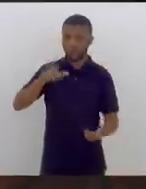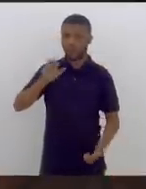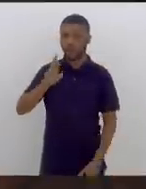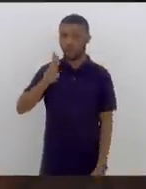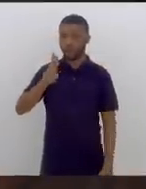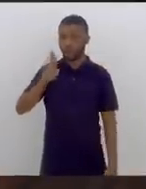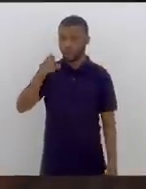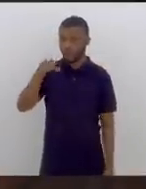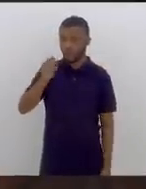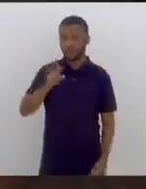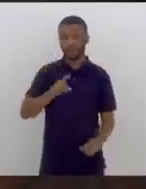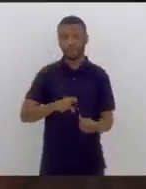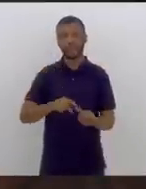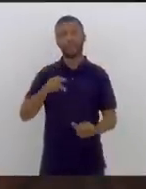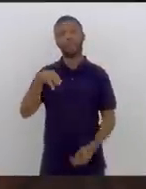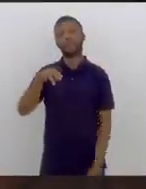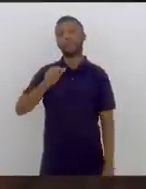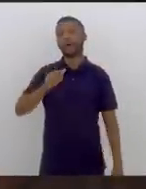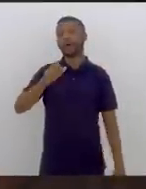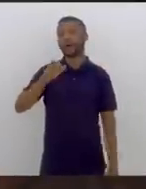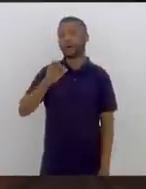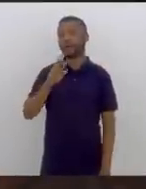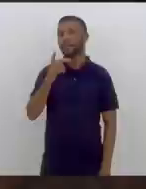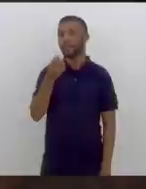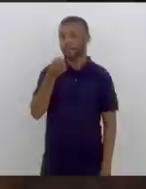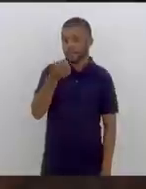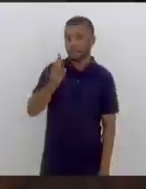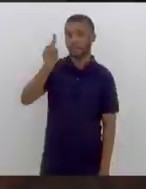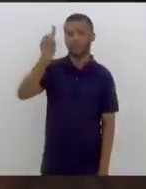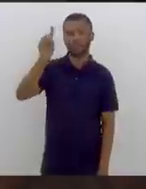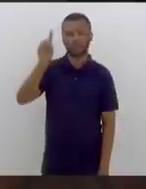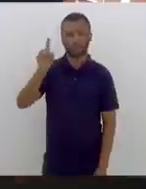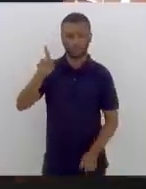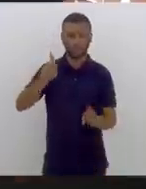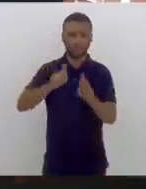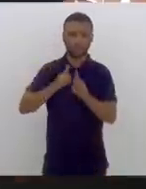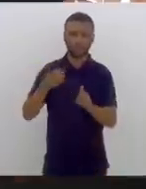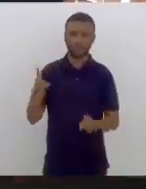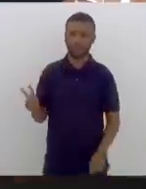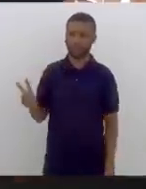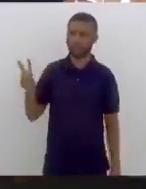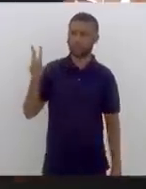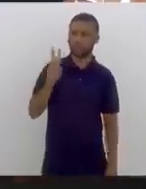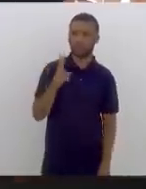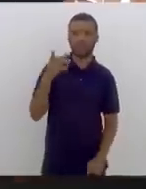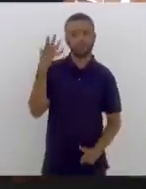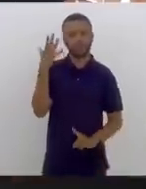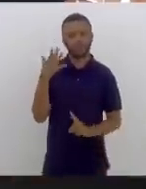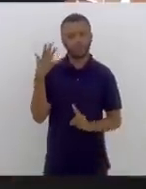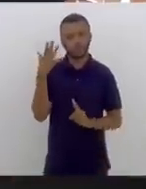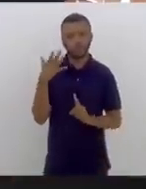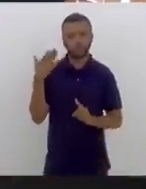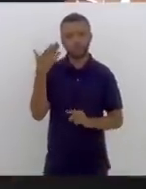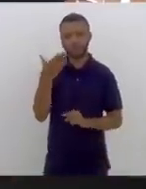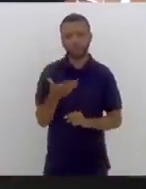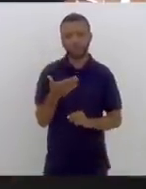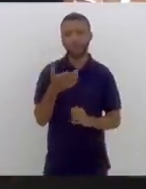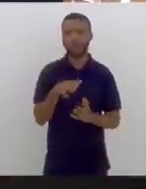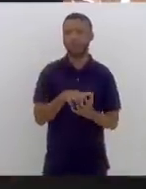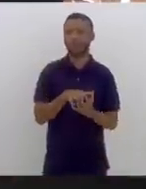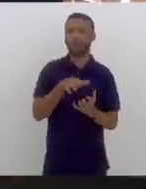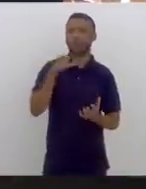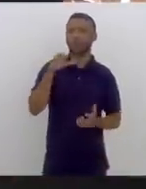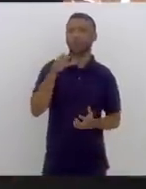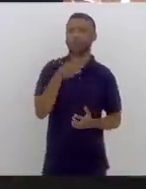seu Maranhão que tá aí também da a palavra ao senhor que o senhor respeite seus